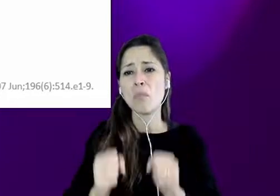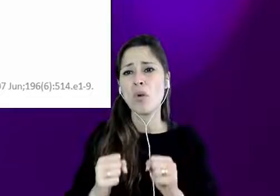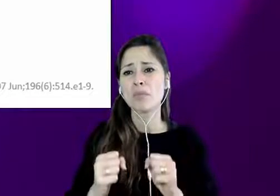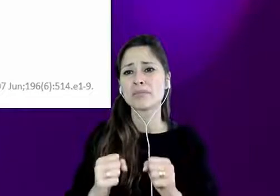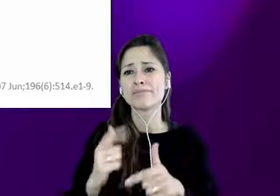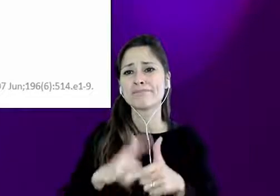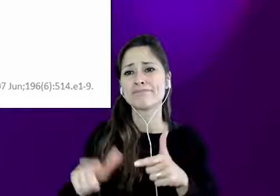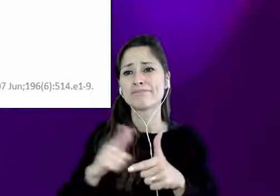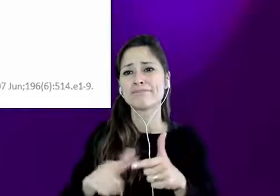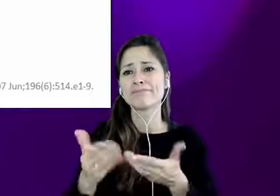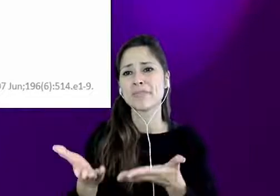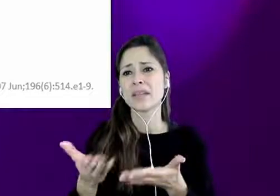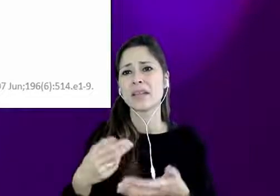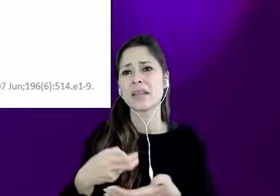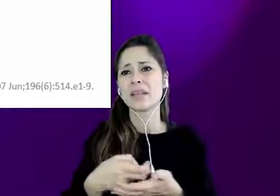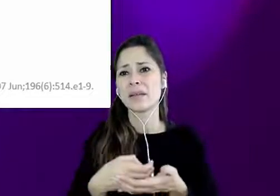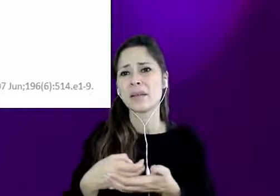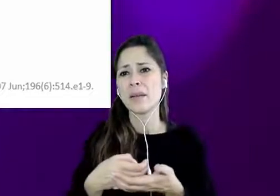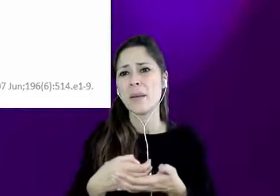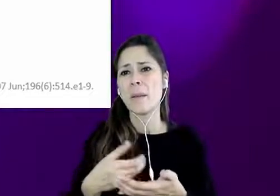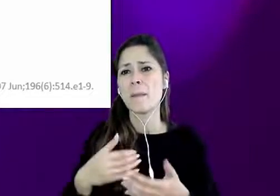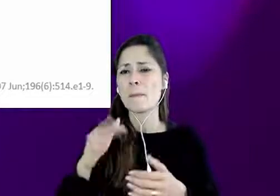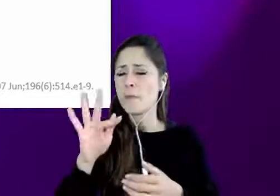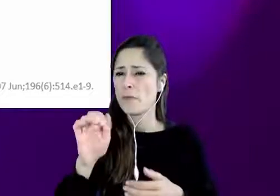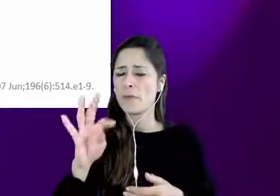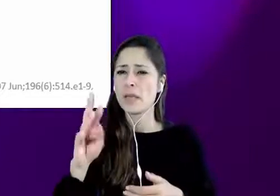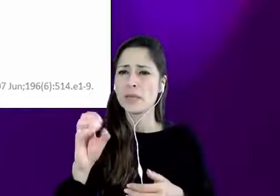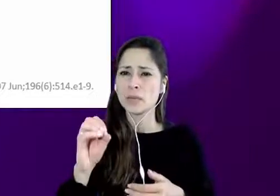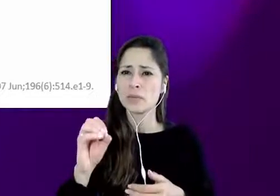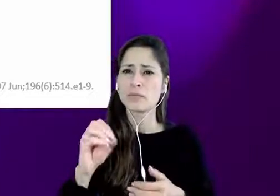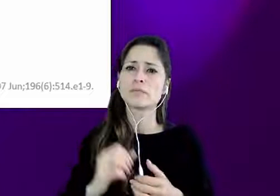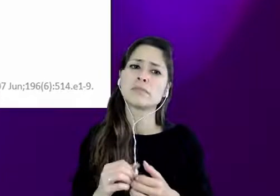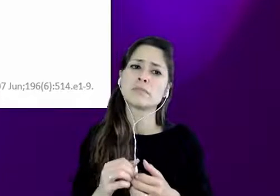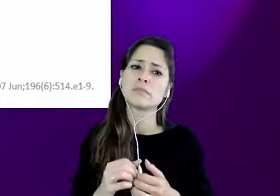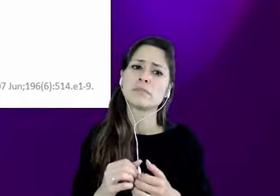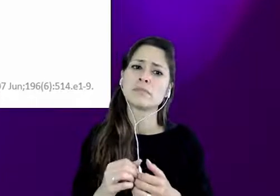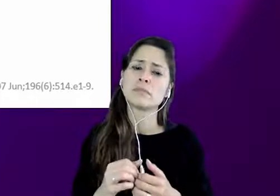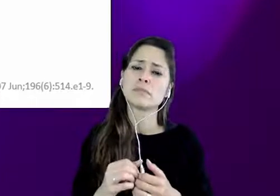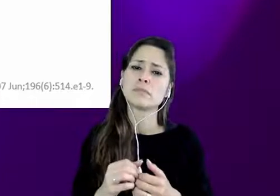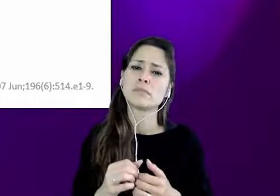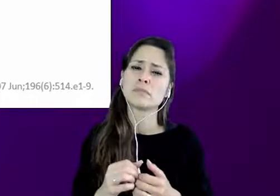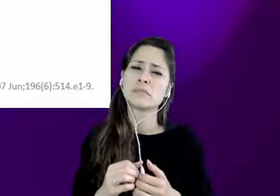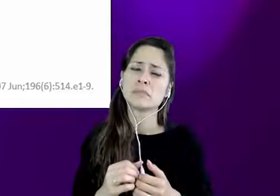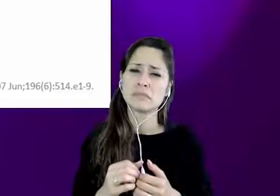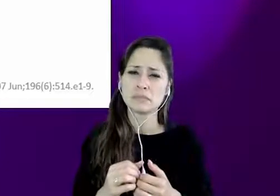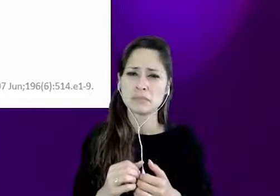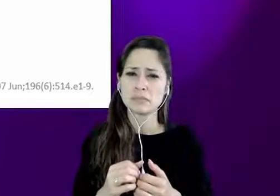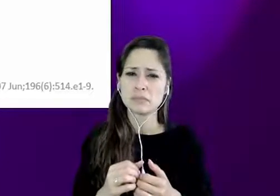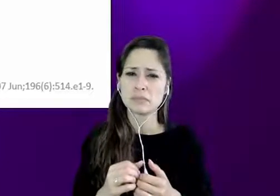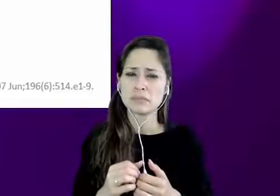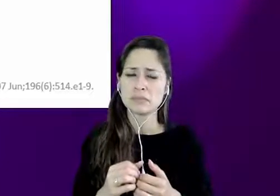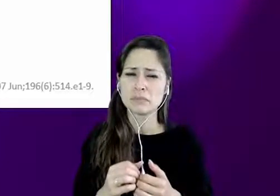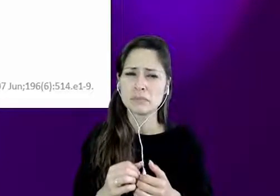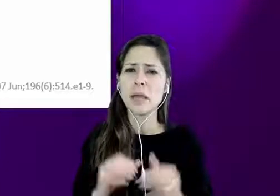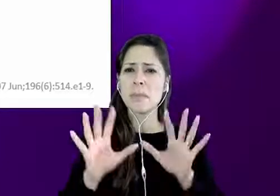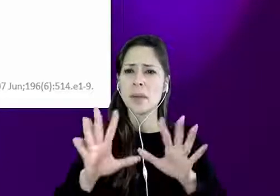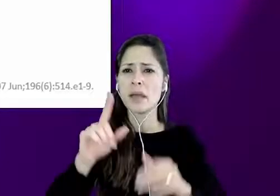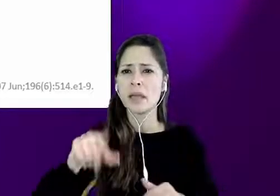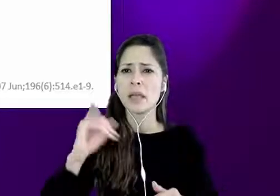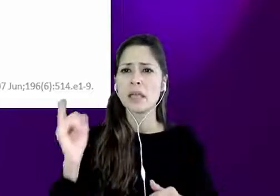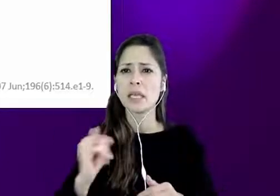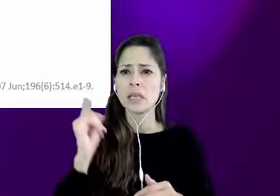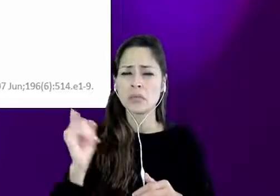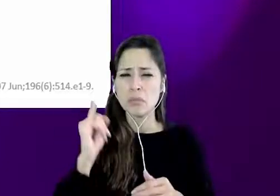para o neonato, e é por isso que a conduta expectante com vigilância ativa é sugerida. Mas é importante dizer que nesse